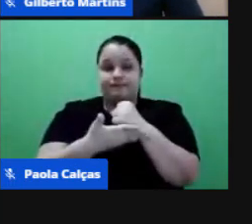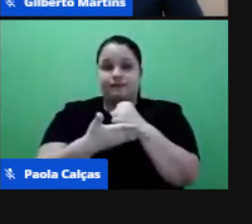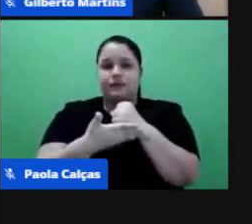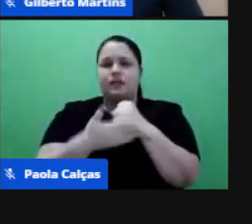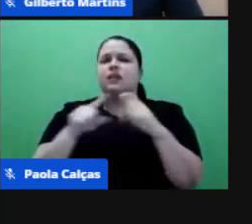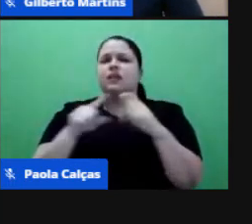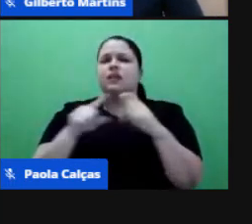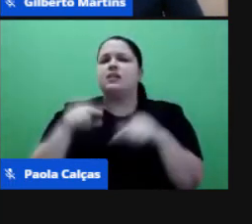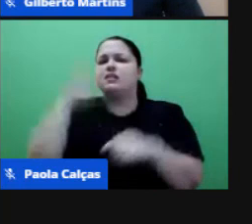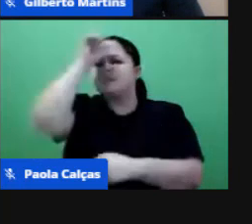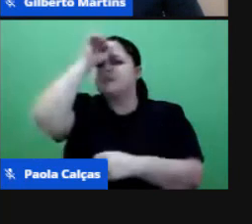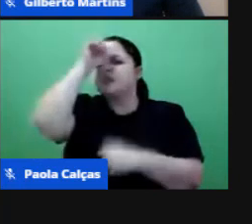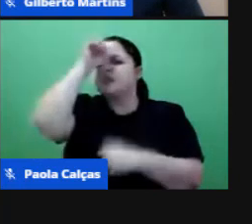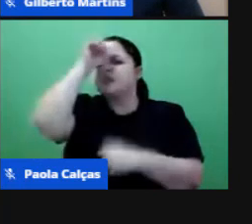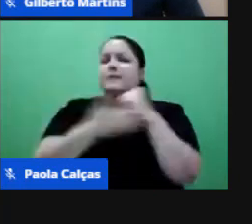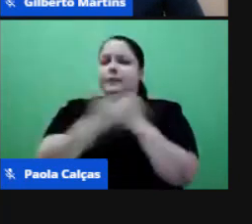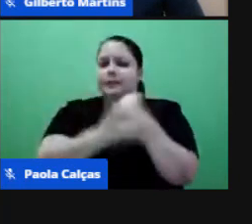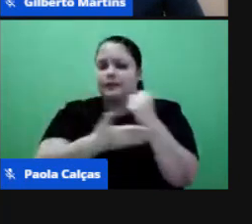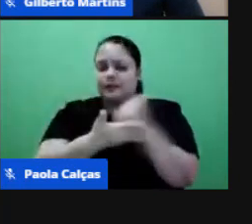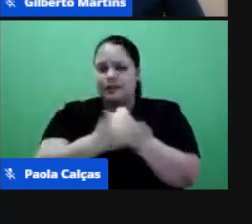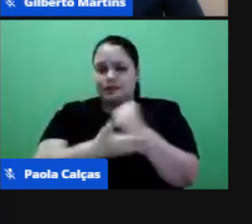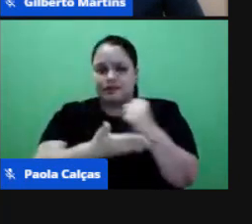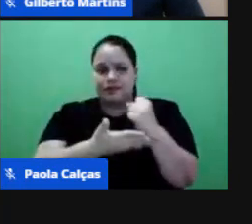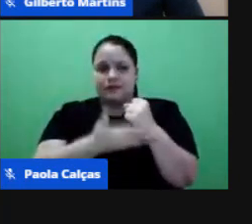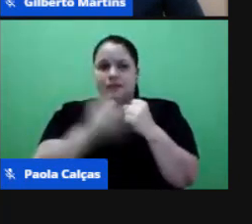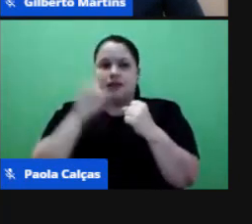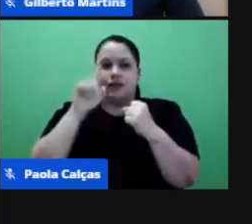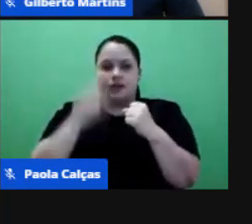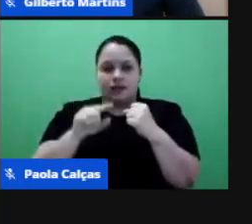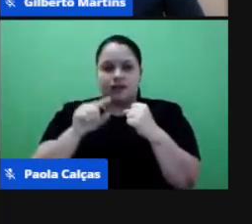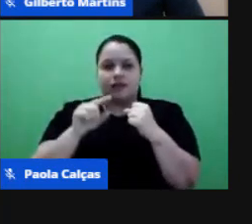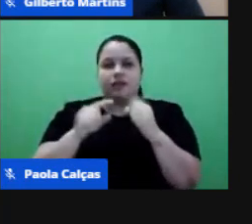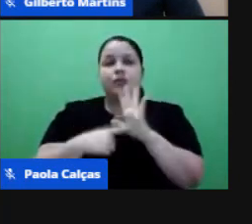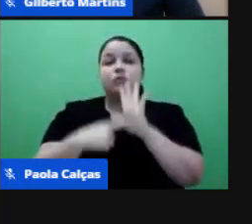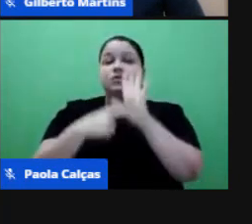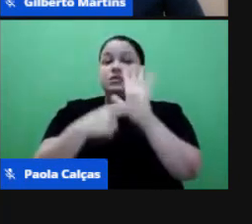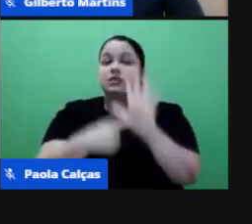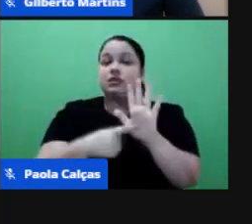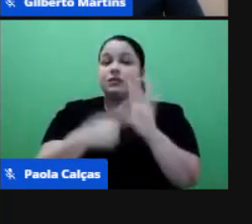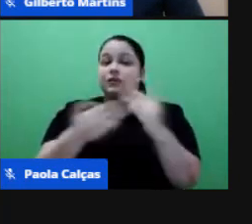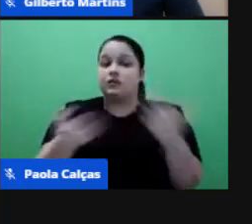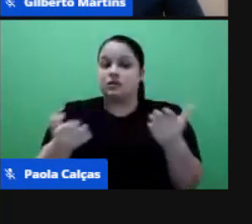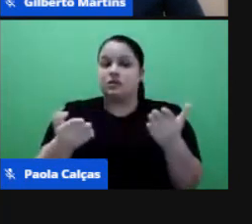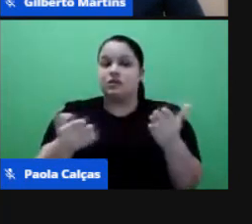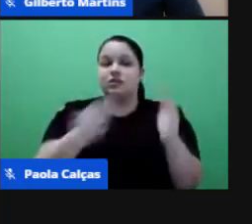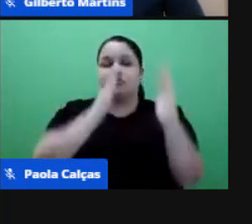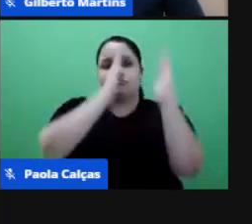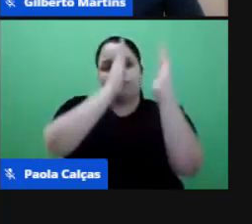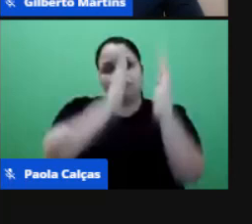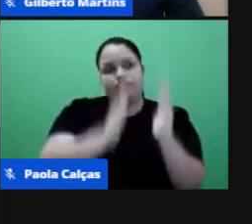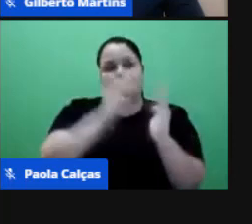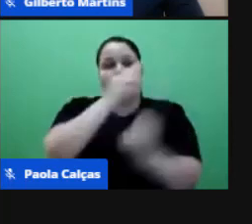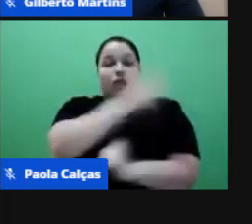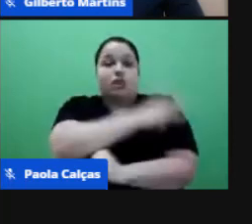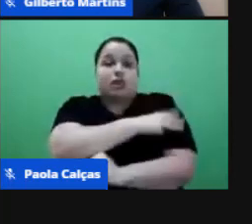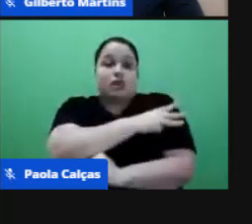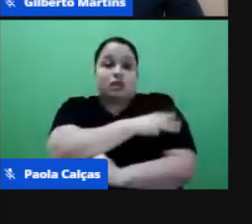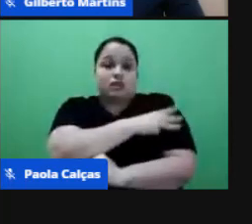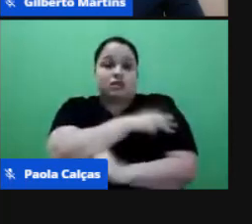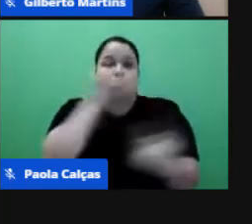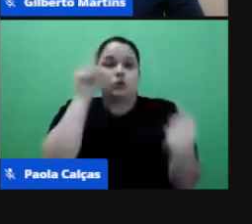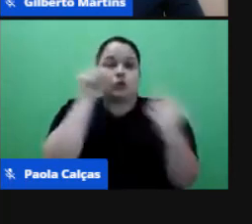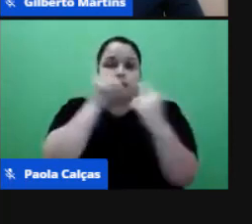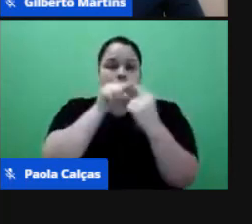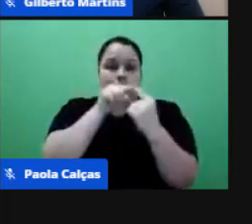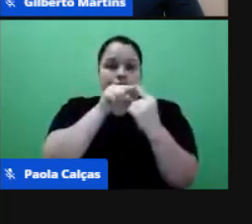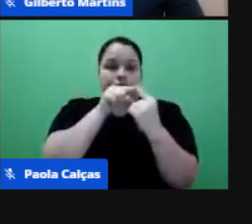conhecimentos consolidados básicos é o que está posto no objeto de conhecimento do terceiro ano e na habilidade